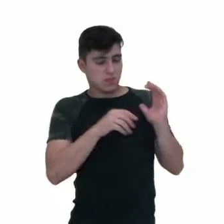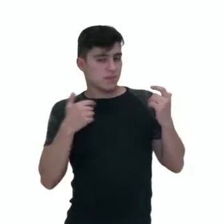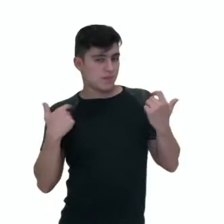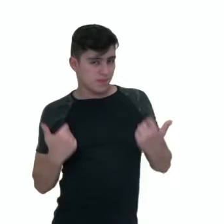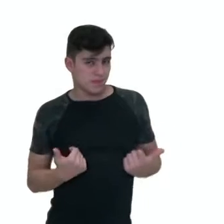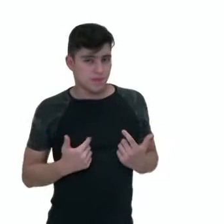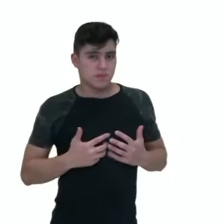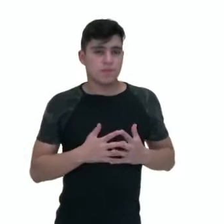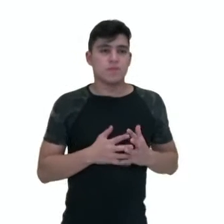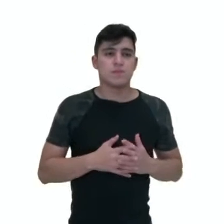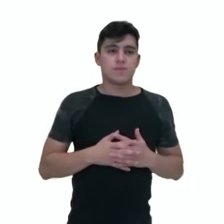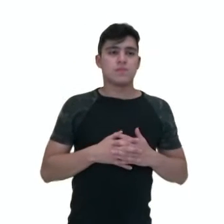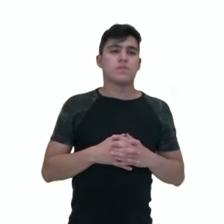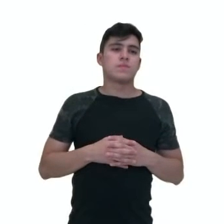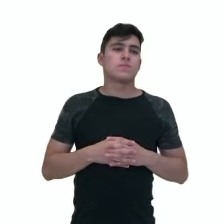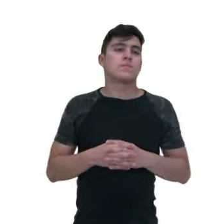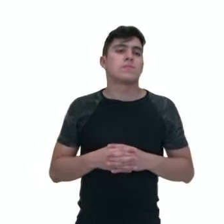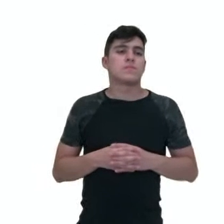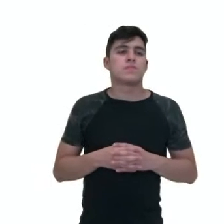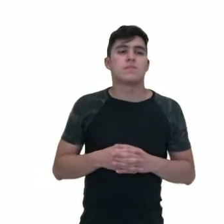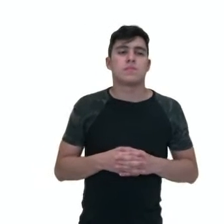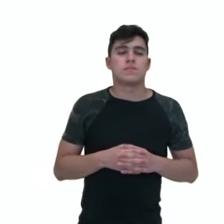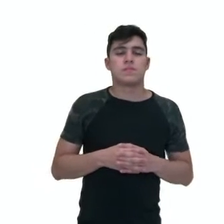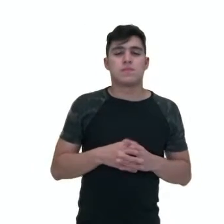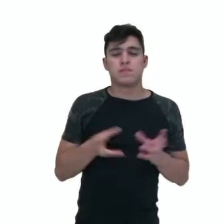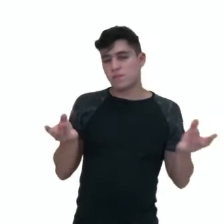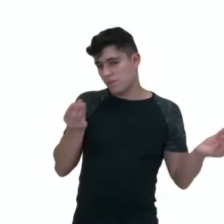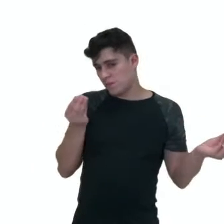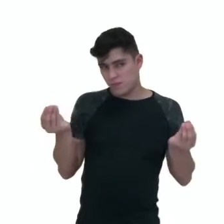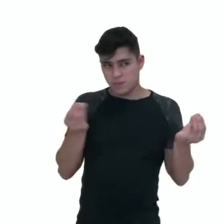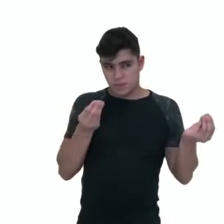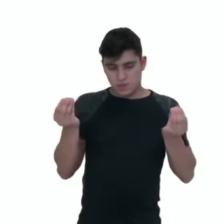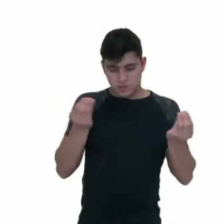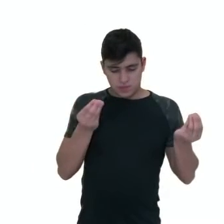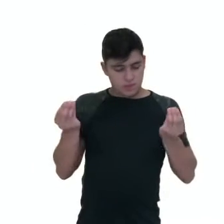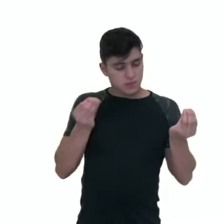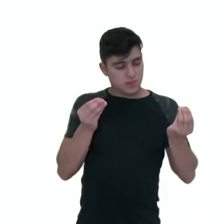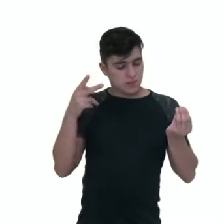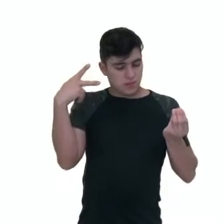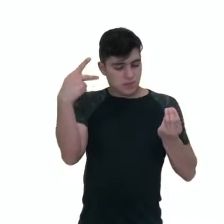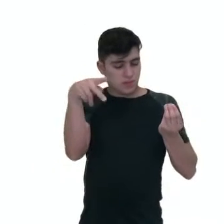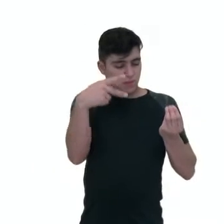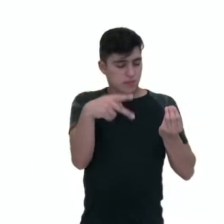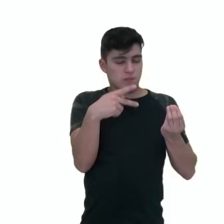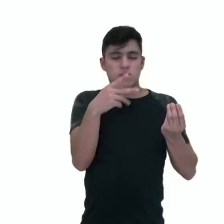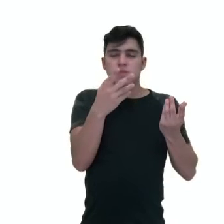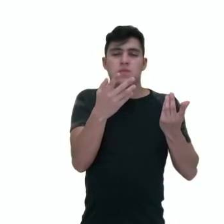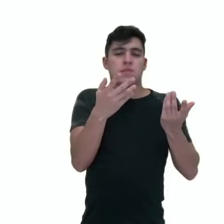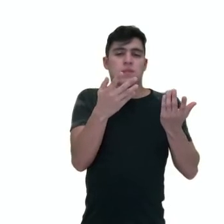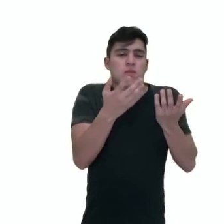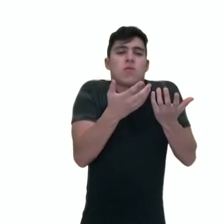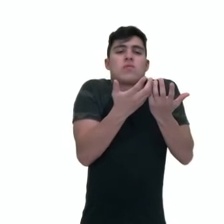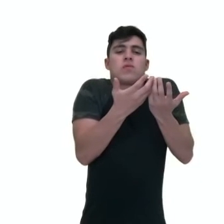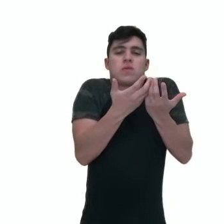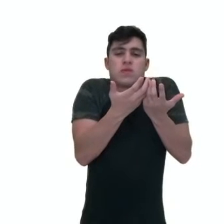estamos usando nesta aula, ok? Então, a distribuição eletrônica deste composto é esta daqui.